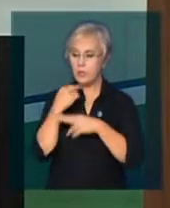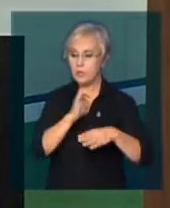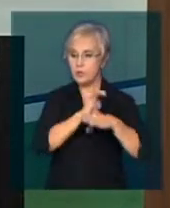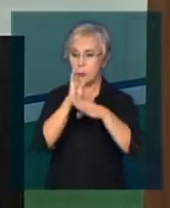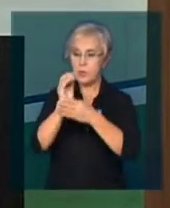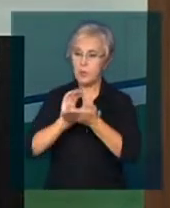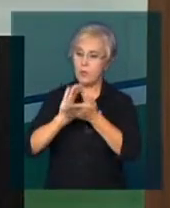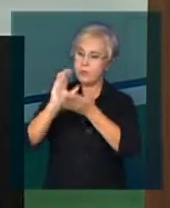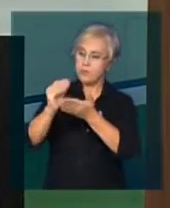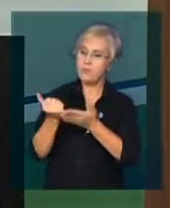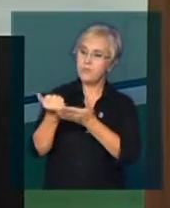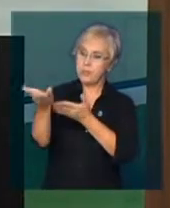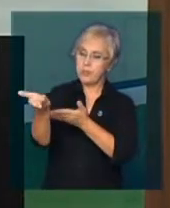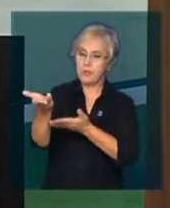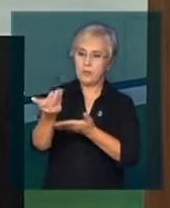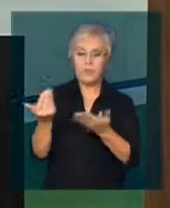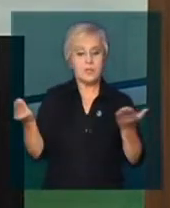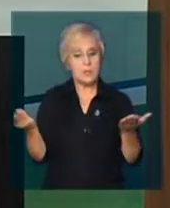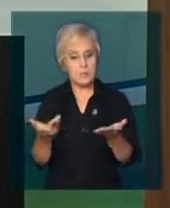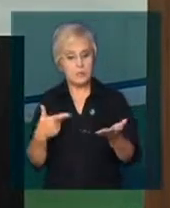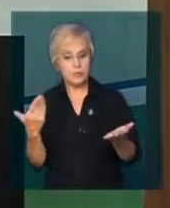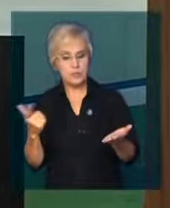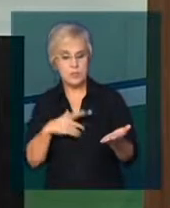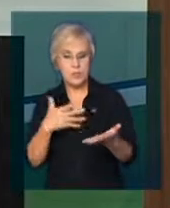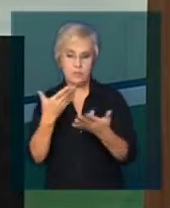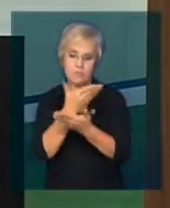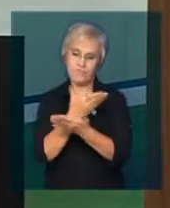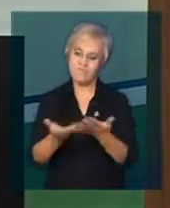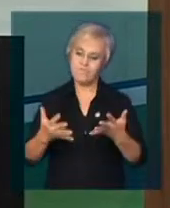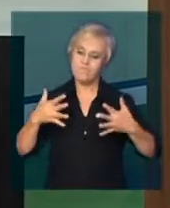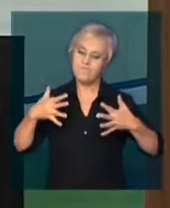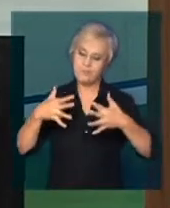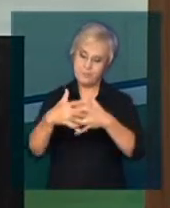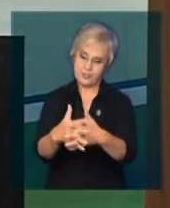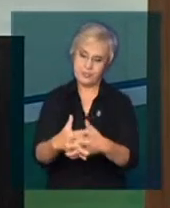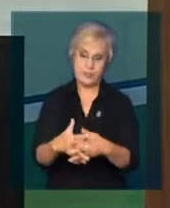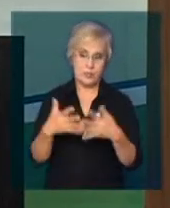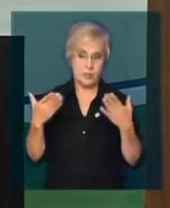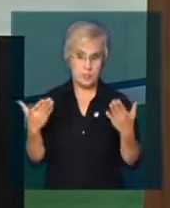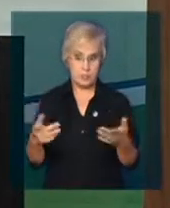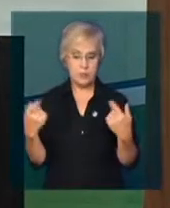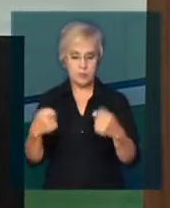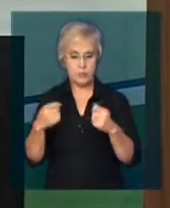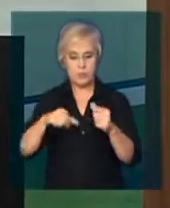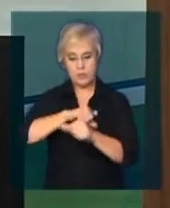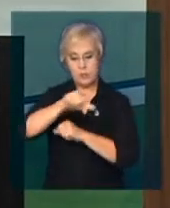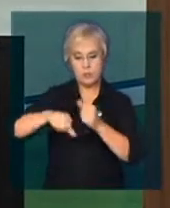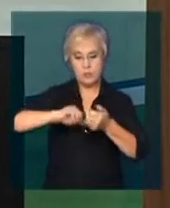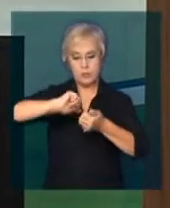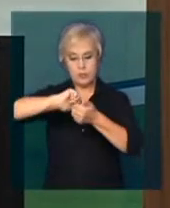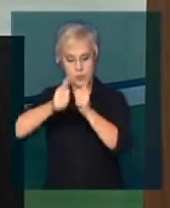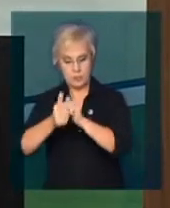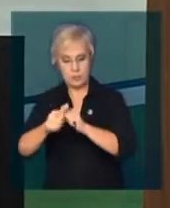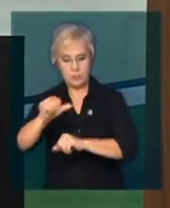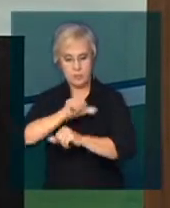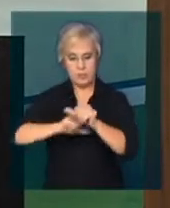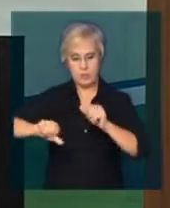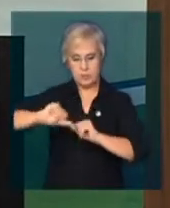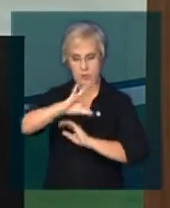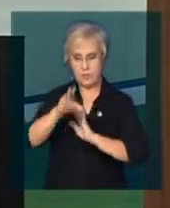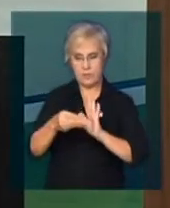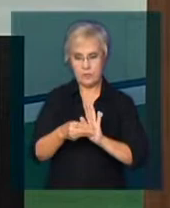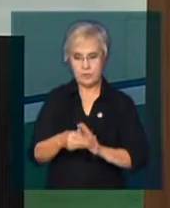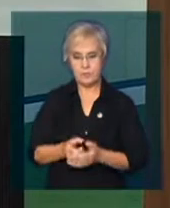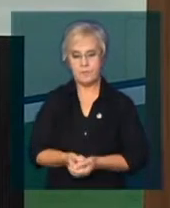E aí gerou esse descompasso que a gente está vivendo hoje. E é esse descompasso que nós precisamos corrigir. Além